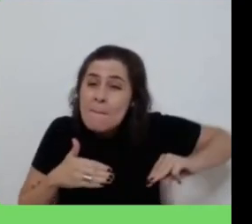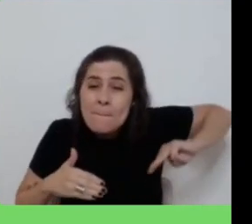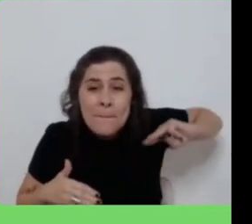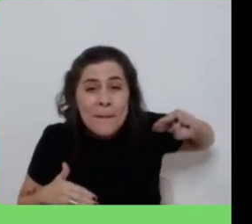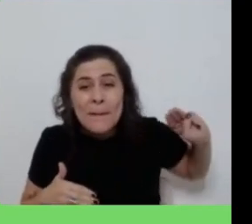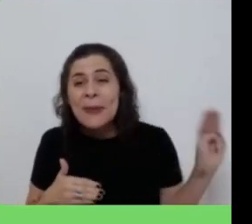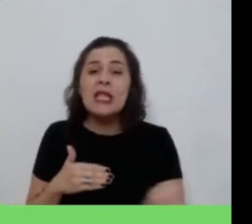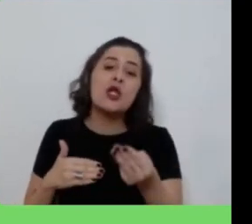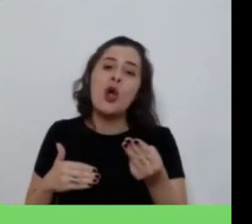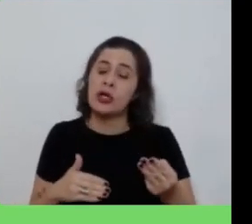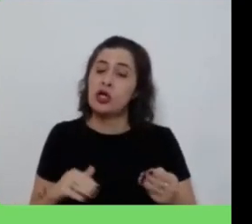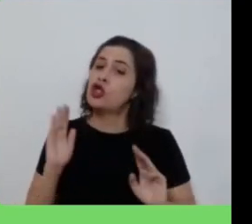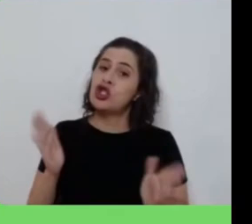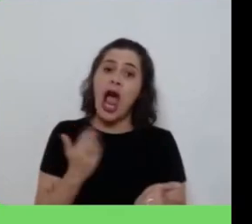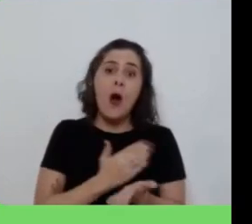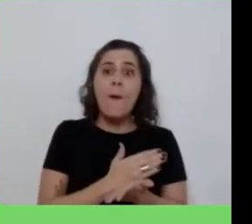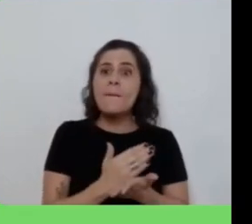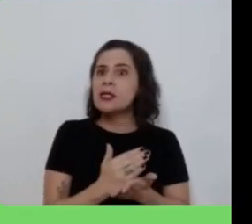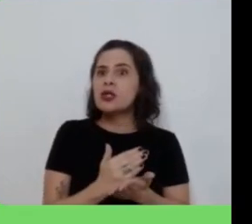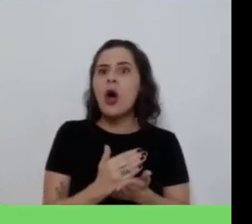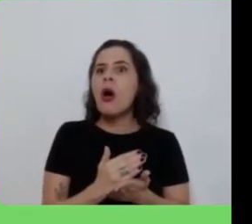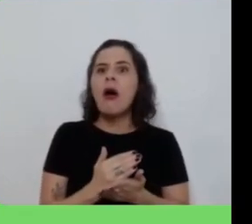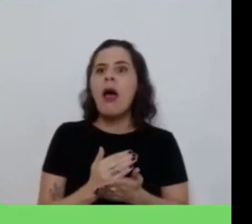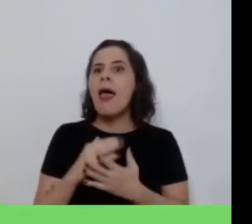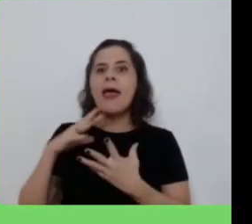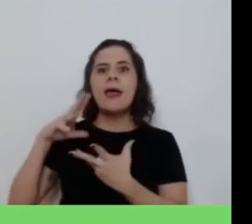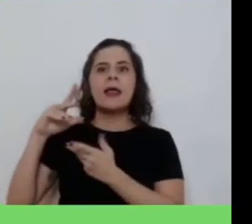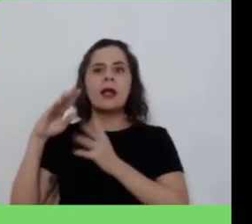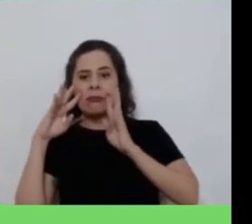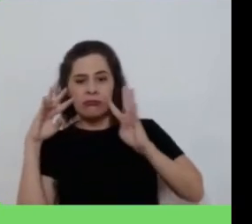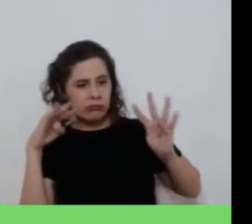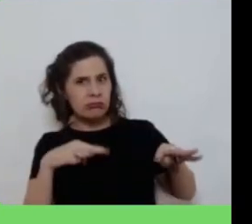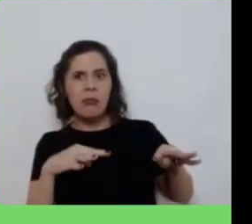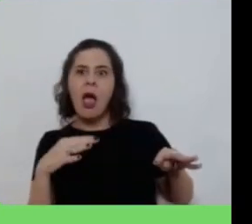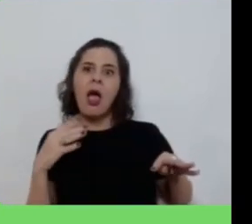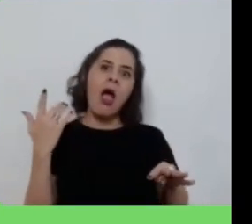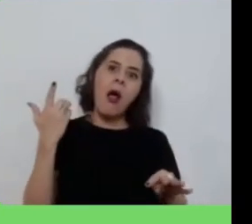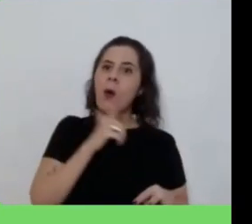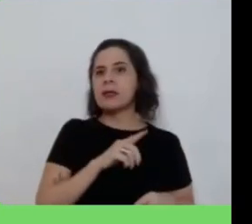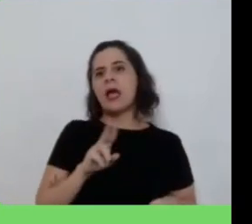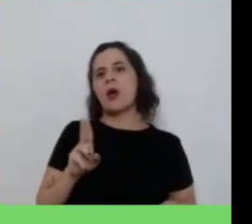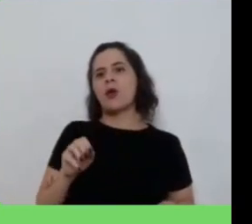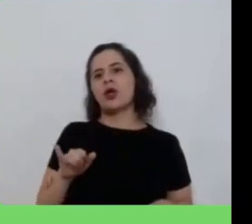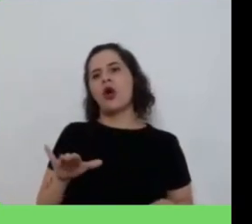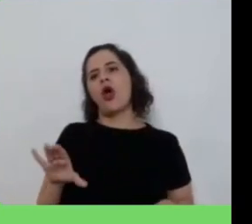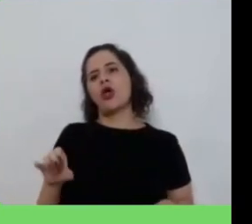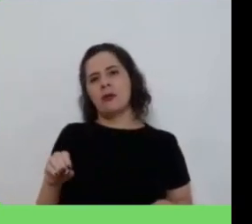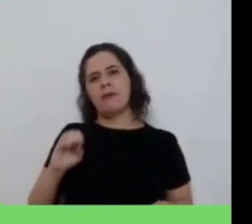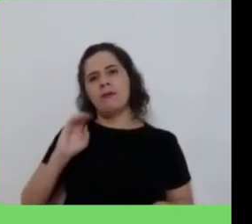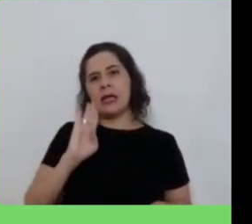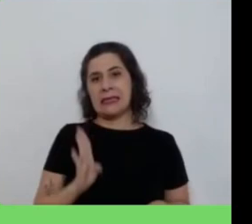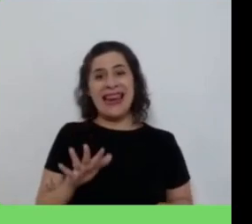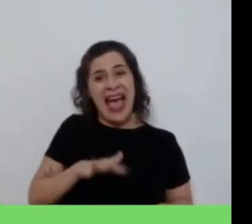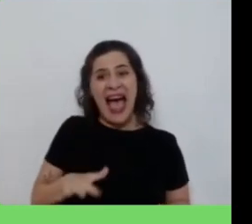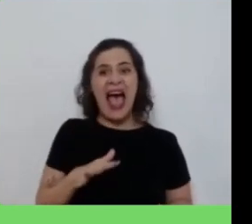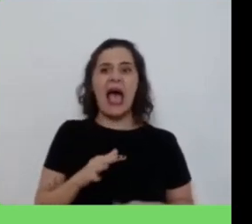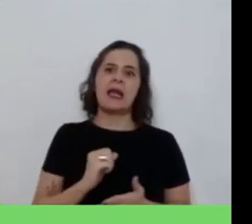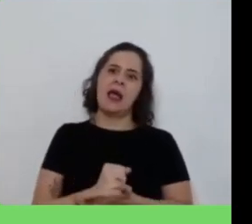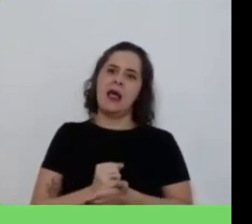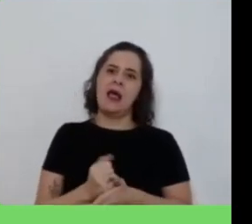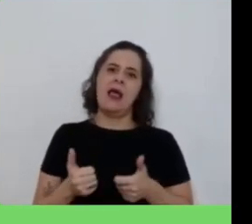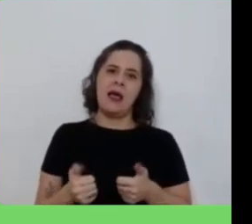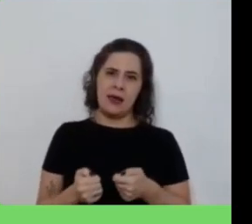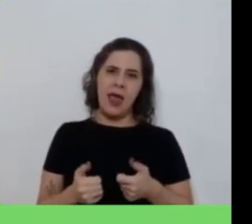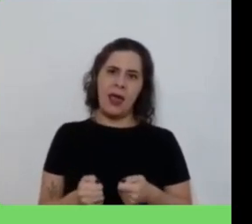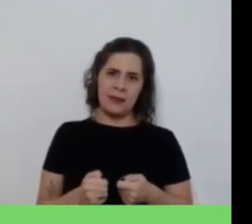nasce internacionalizada e ela se transforma no numa unicórnio brasileira na área de games a gente tem no